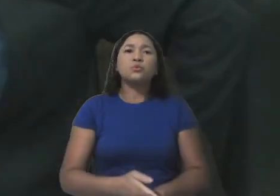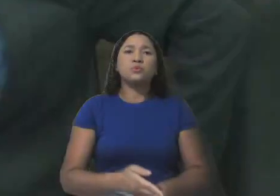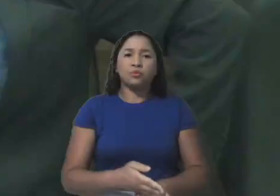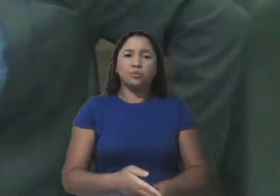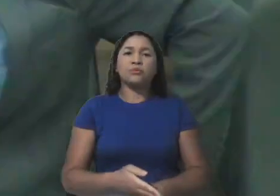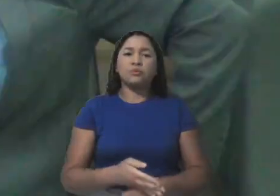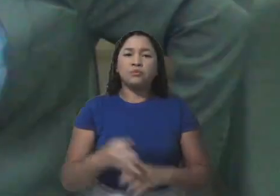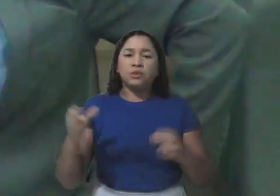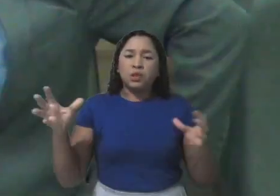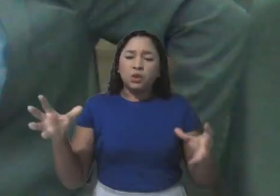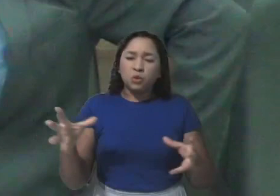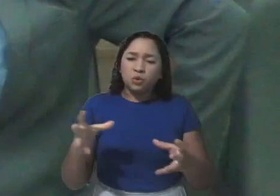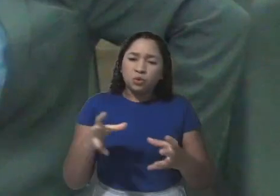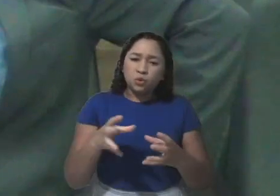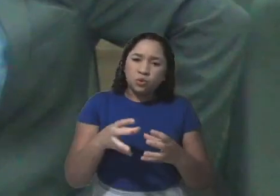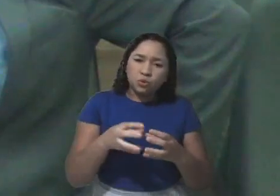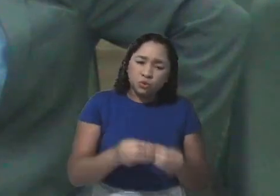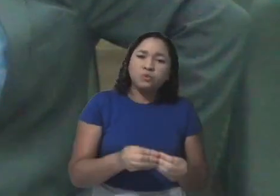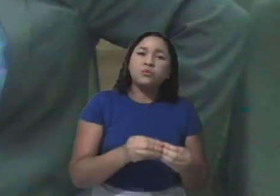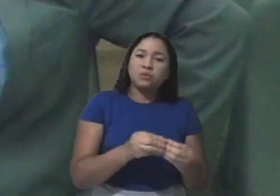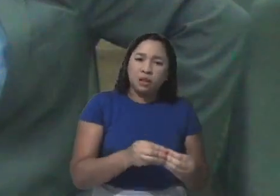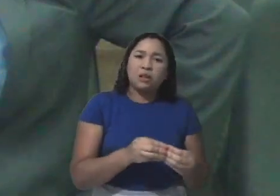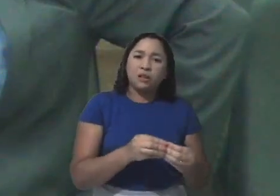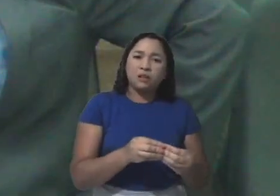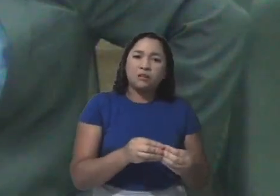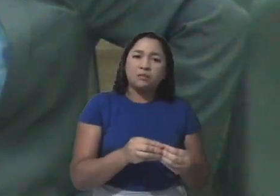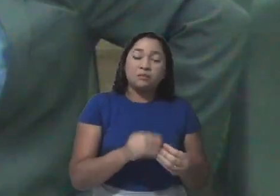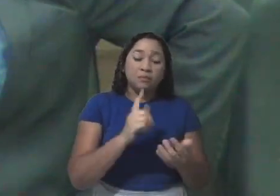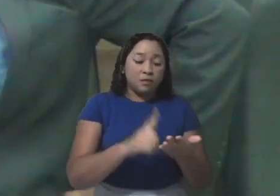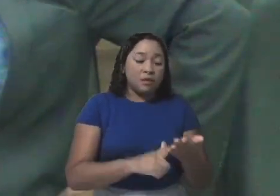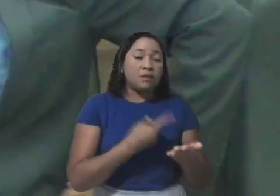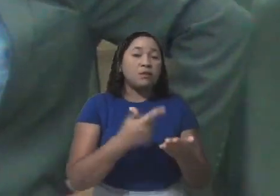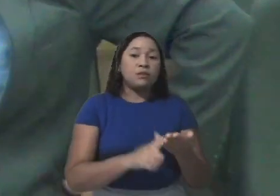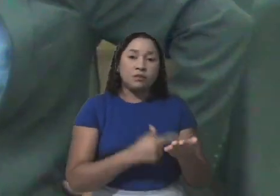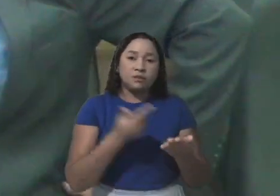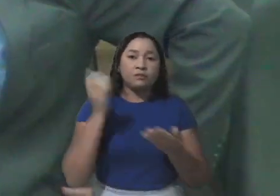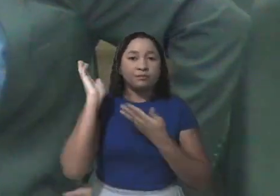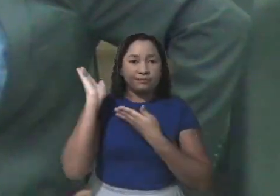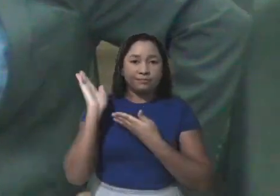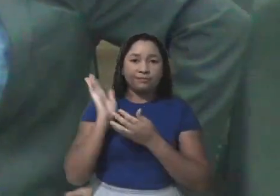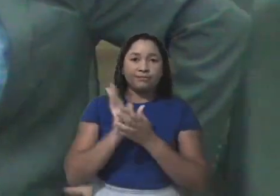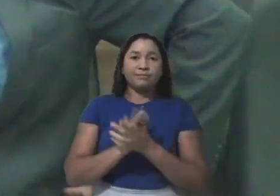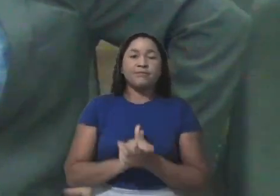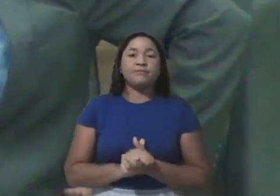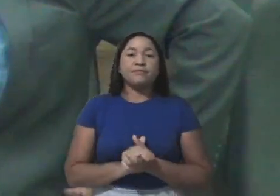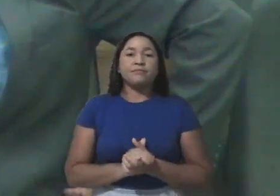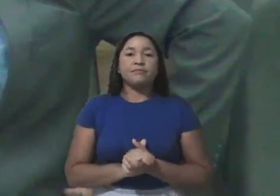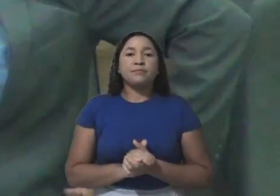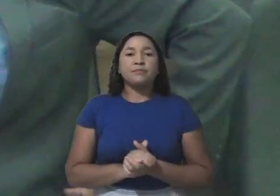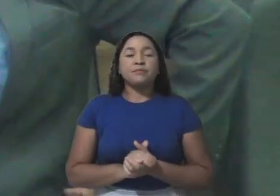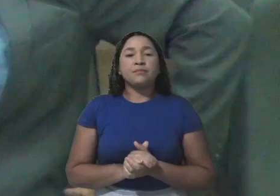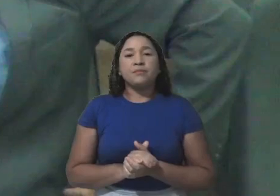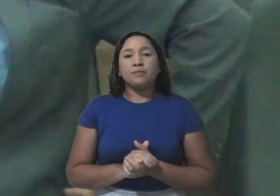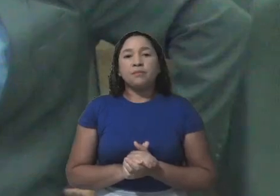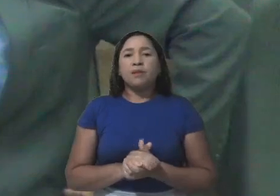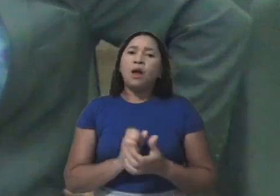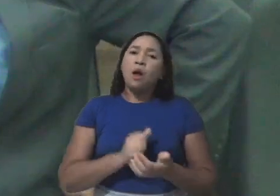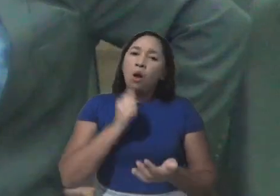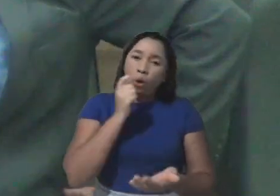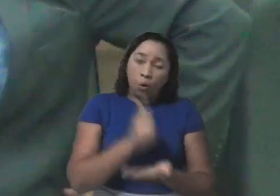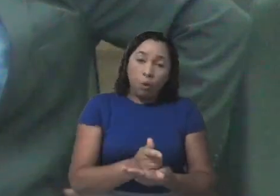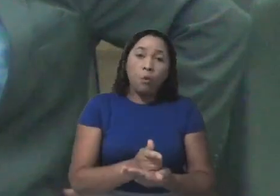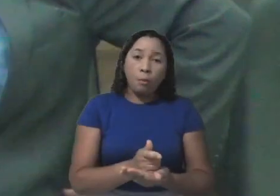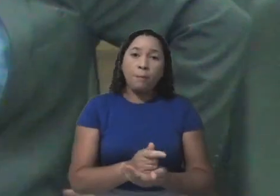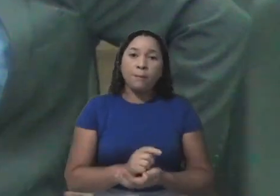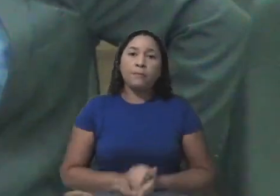e juntar em um livro, e juntar em um compilado. Eu recomendo aos irmãos que adquiram, é baratinho, tem na